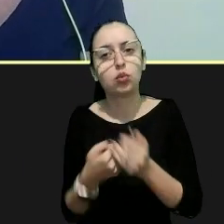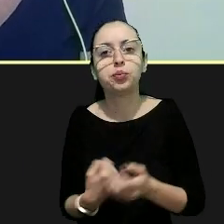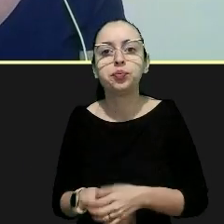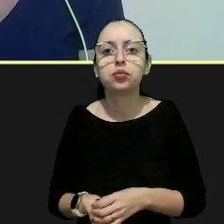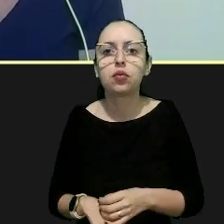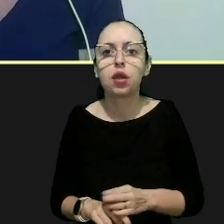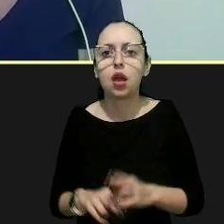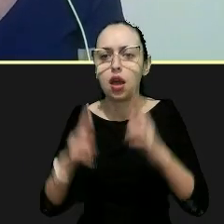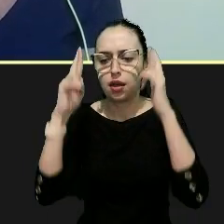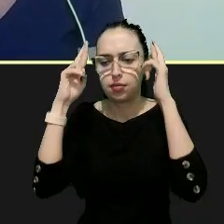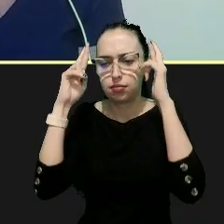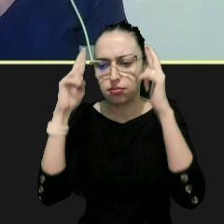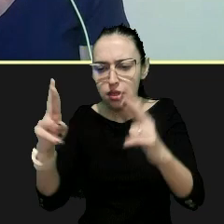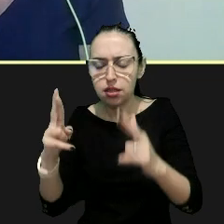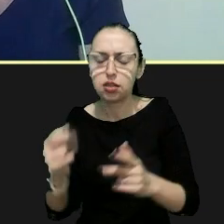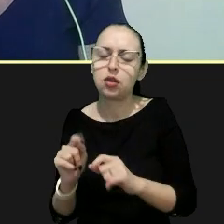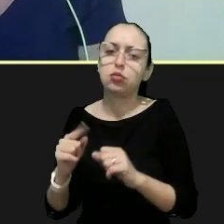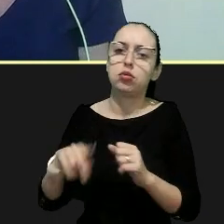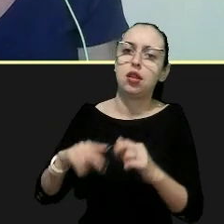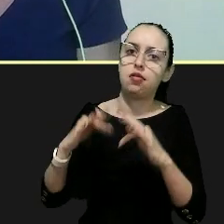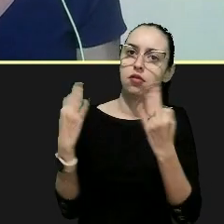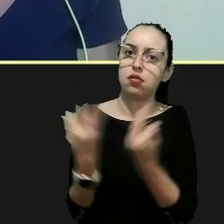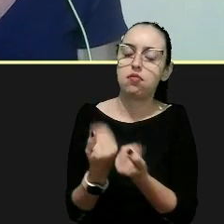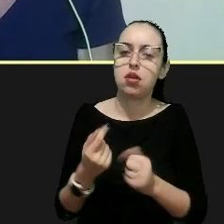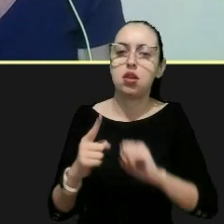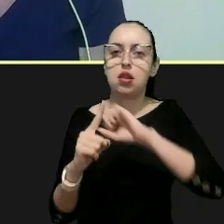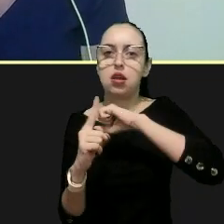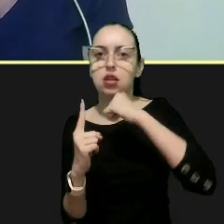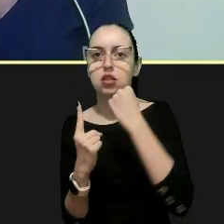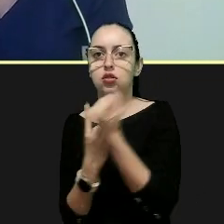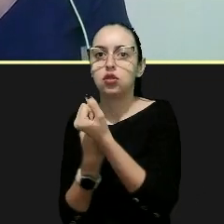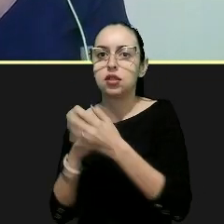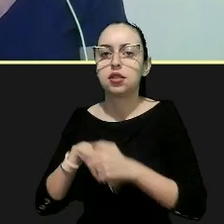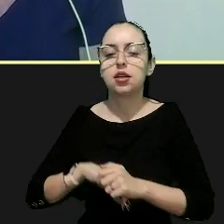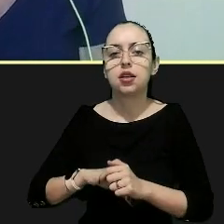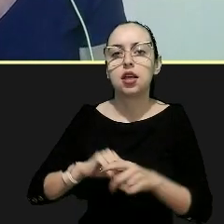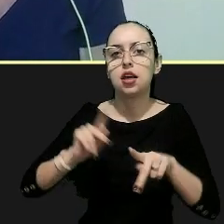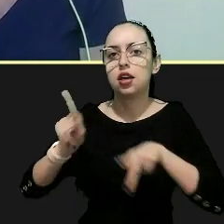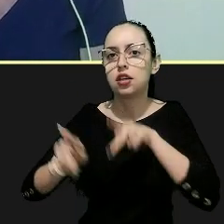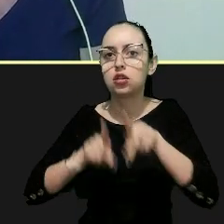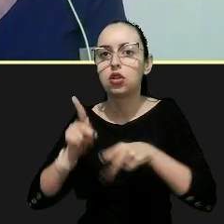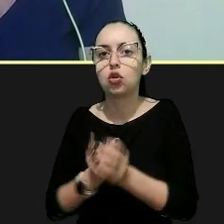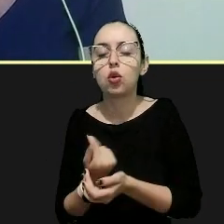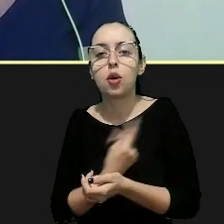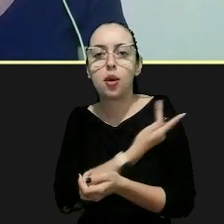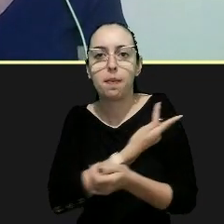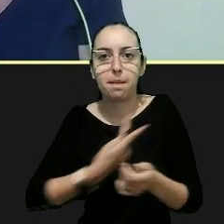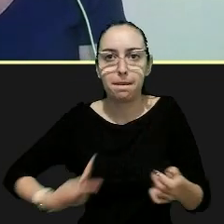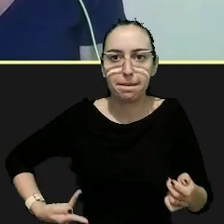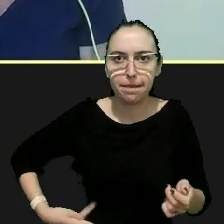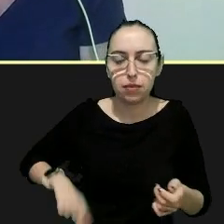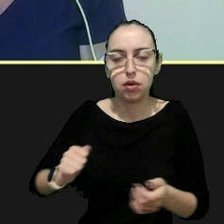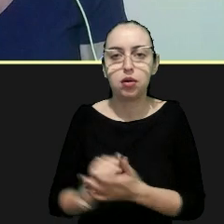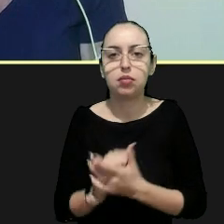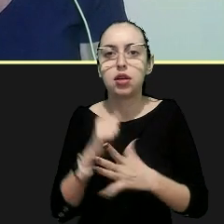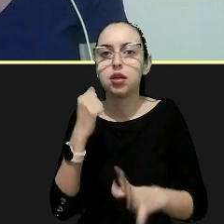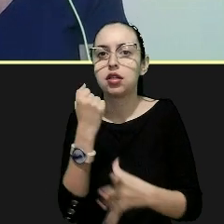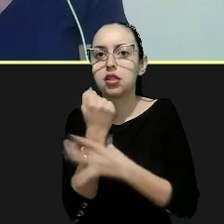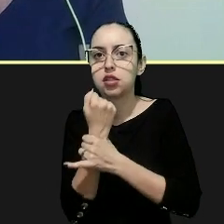da família, da comunidade, da sociedade, do poder